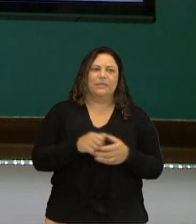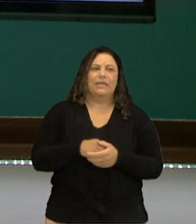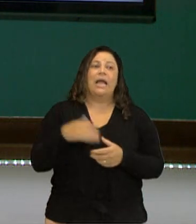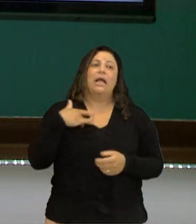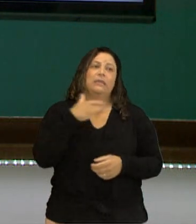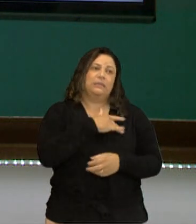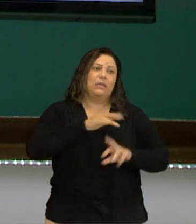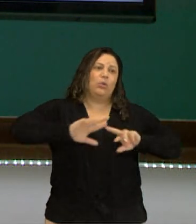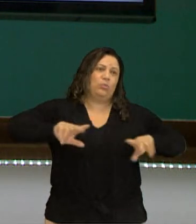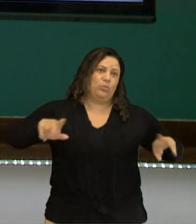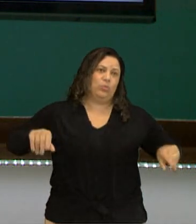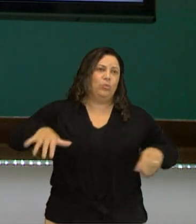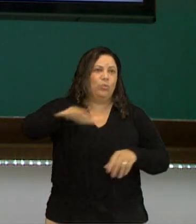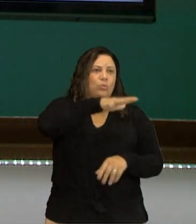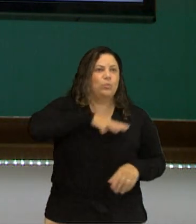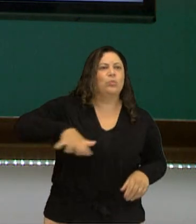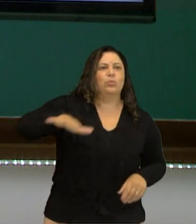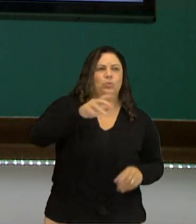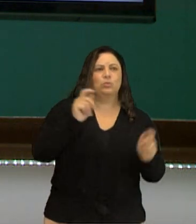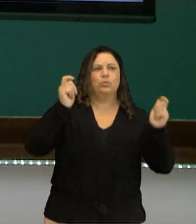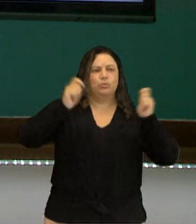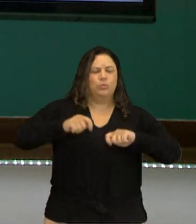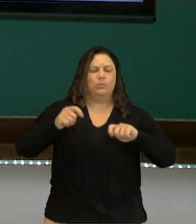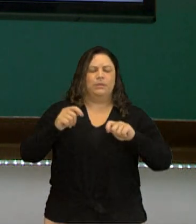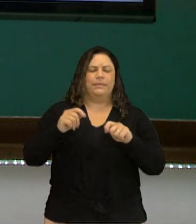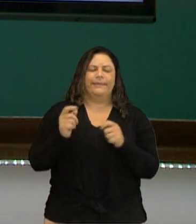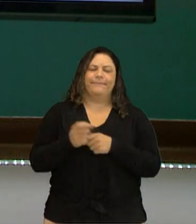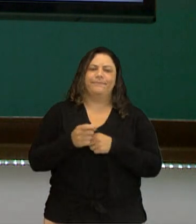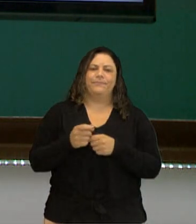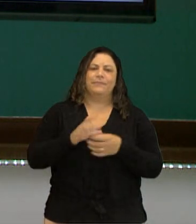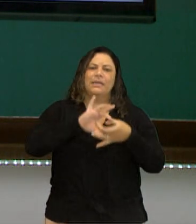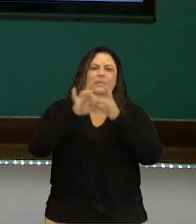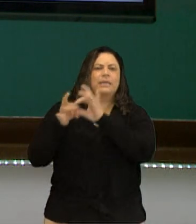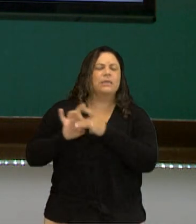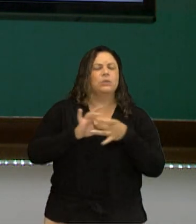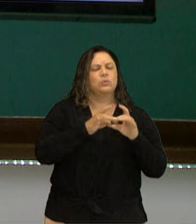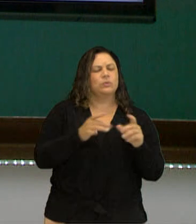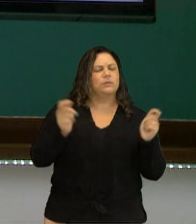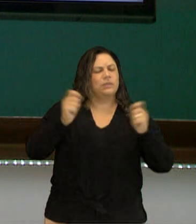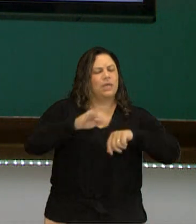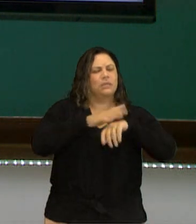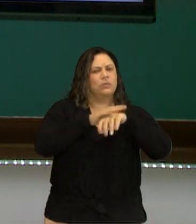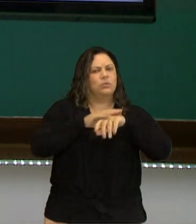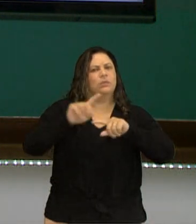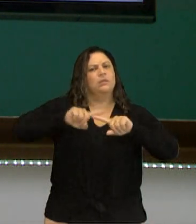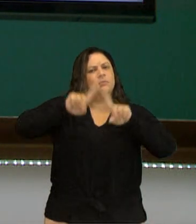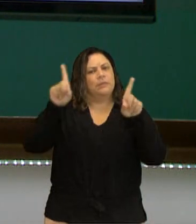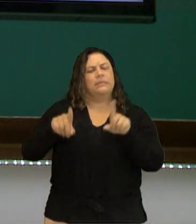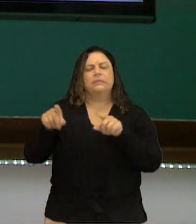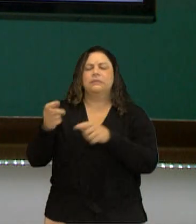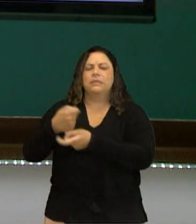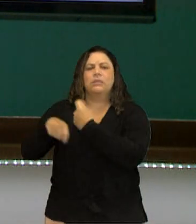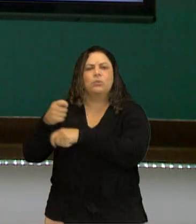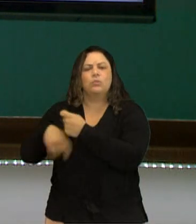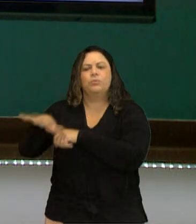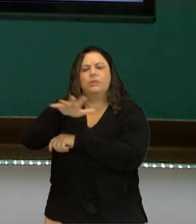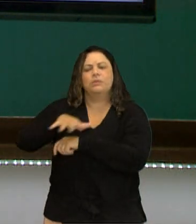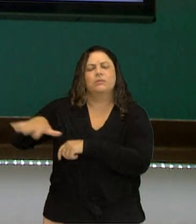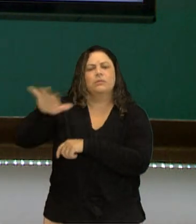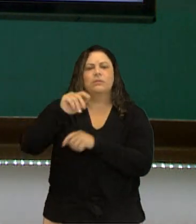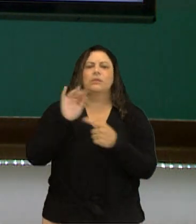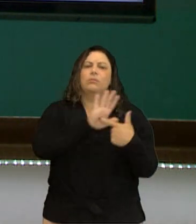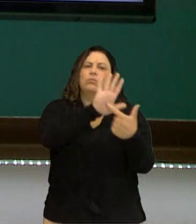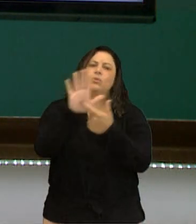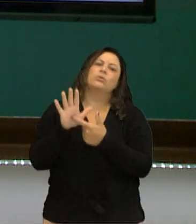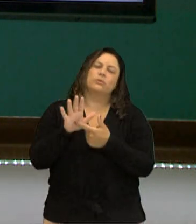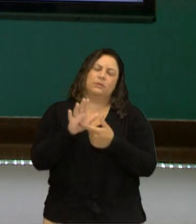que está associado às doenças, mas na economia e no ambiente. Então vamos falar das doenças, mas mostrar